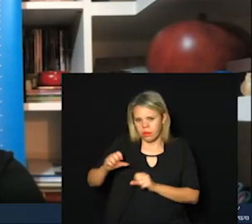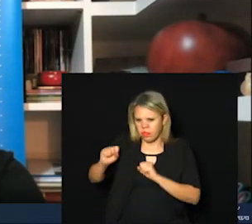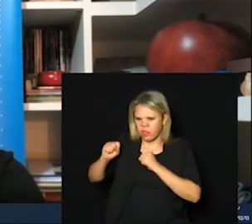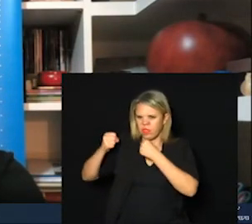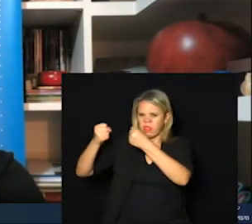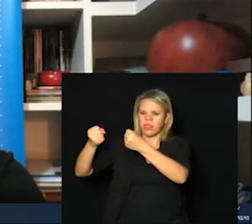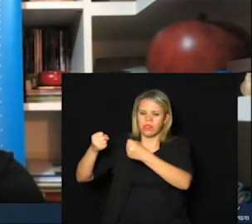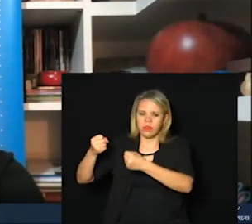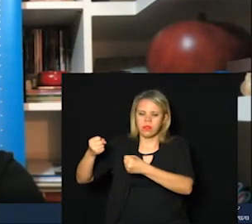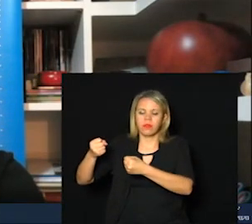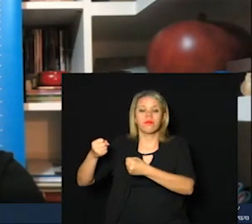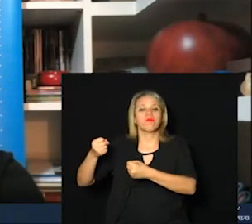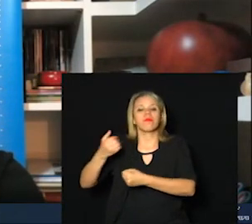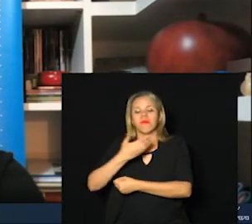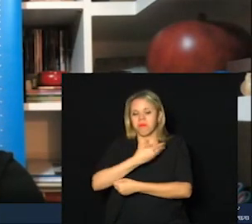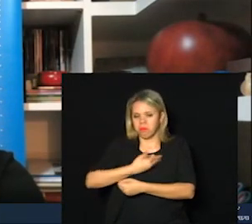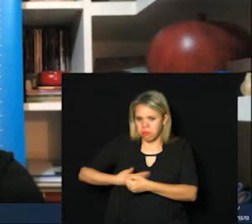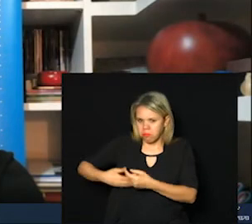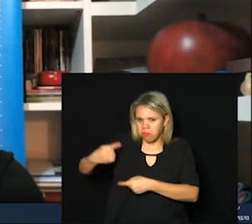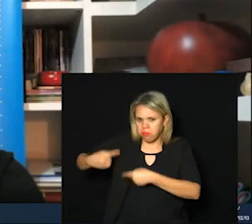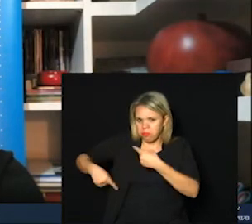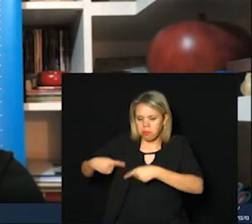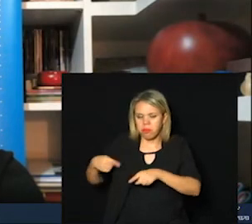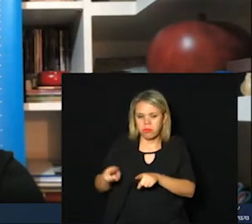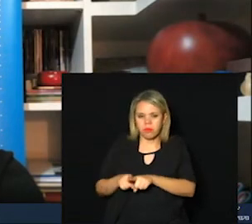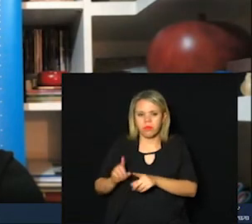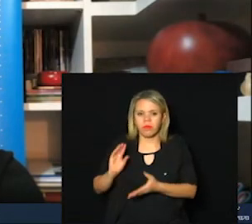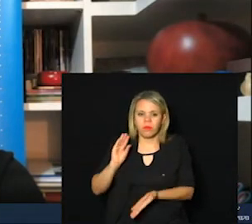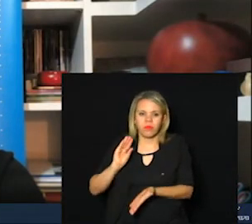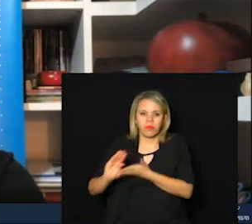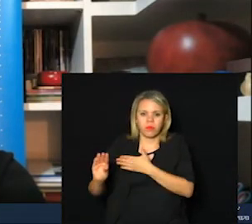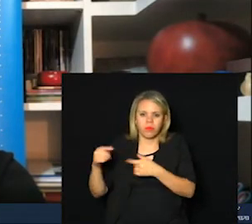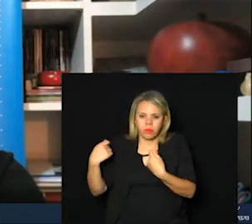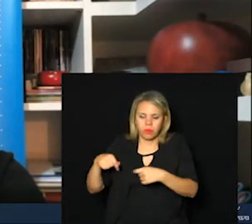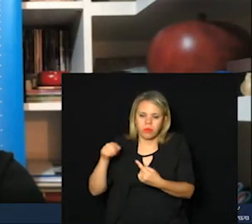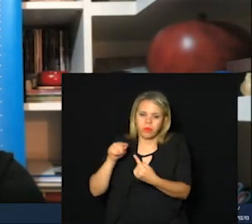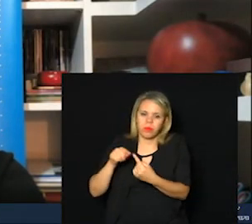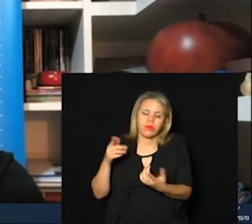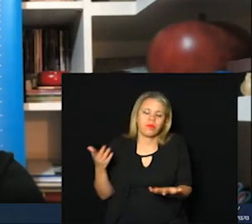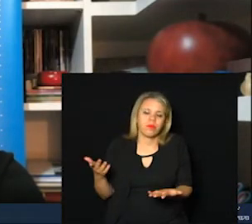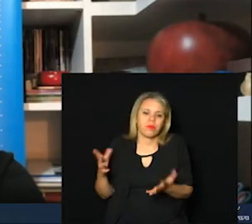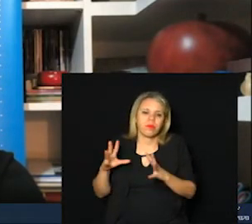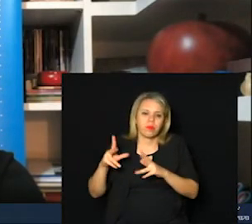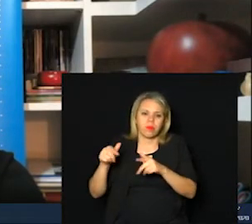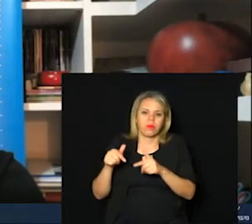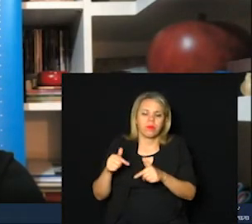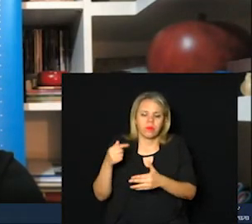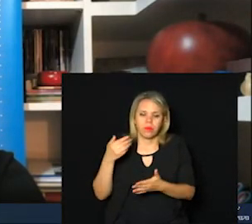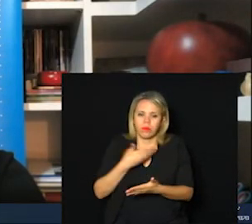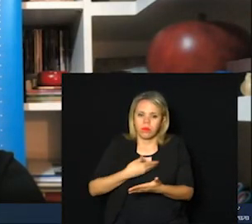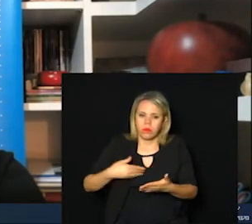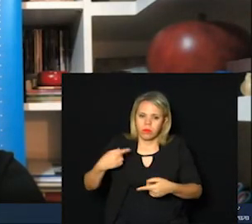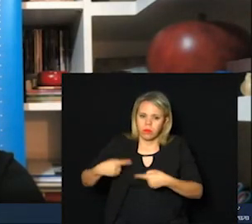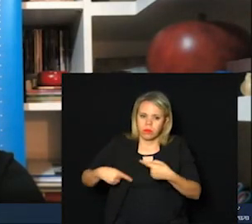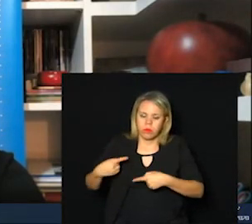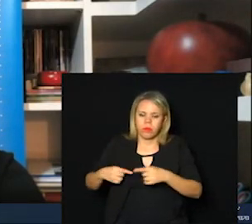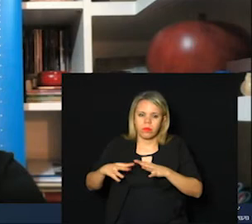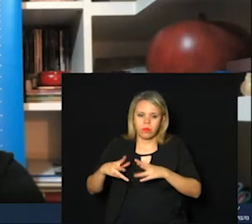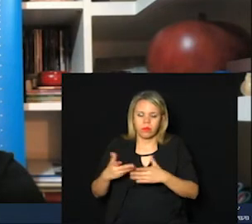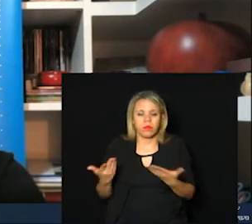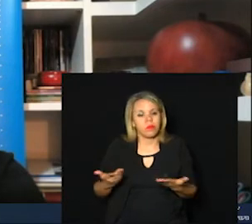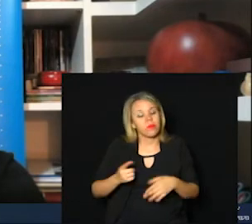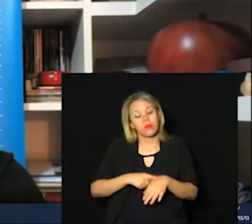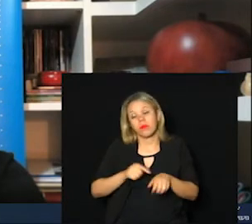com políticas públicas cada vez mais fortes, com investimentos necessários em todas essas políticas públicas. E nesse momento